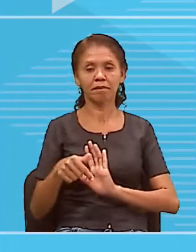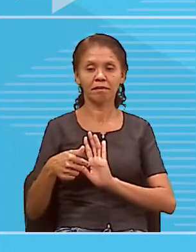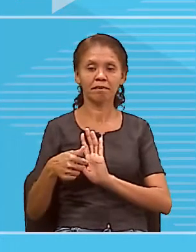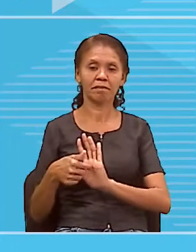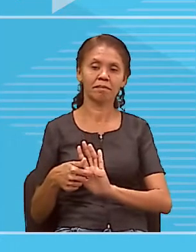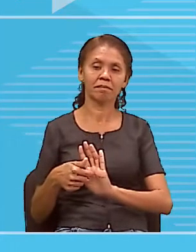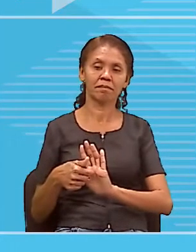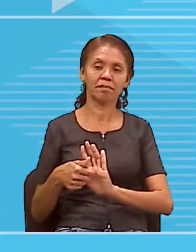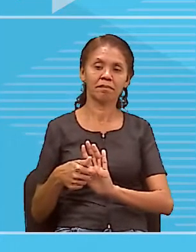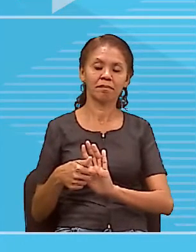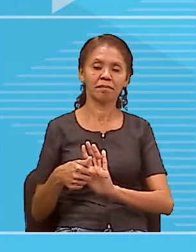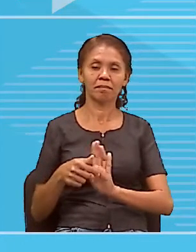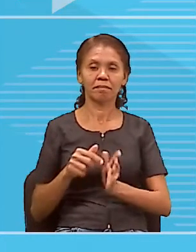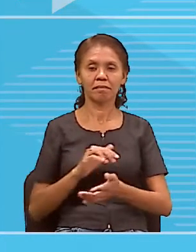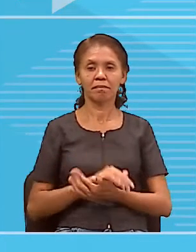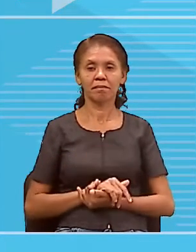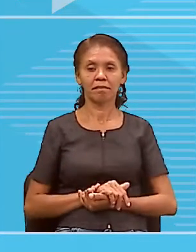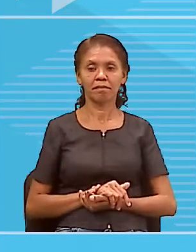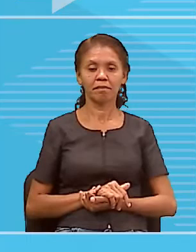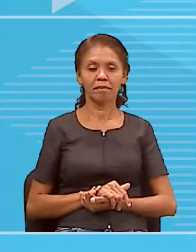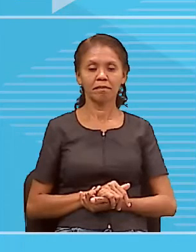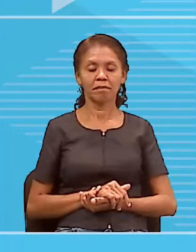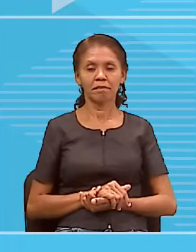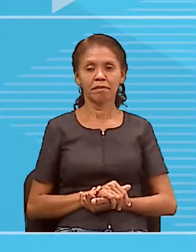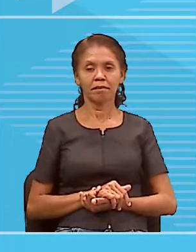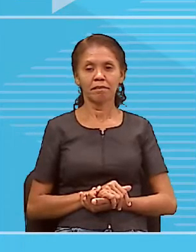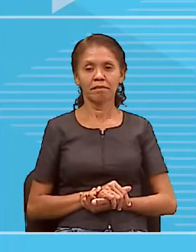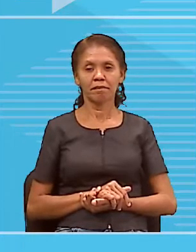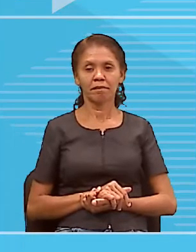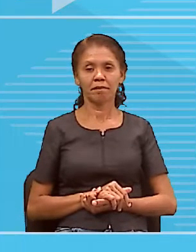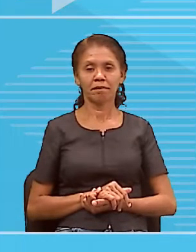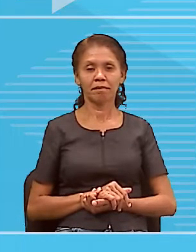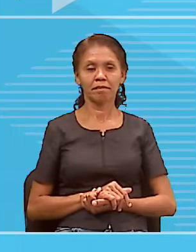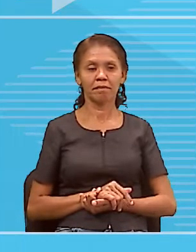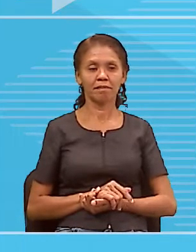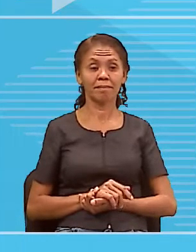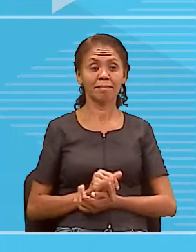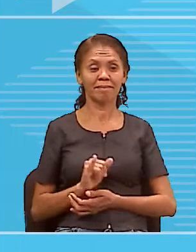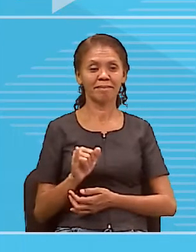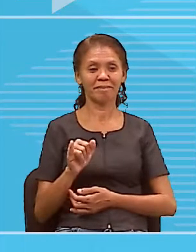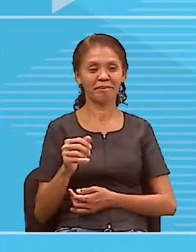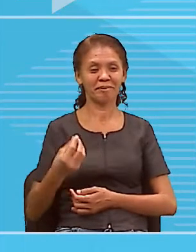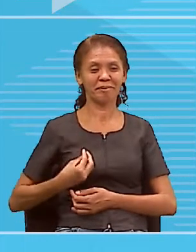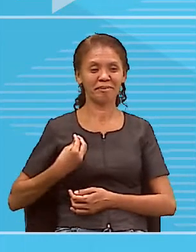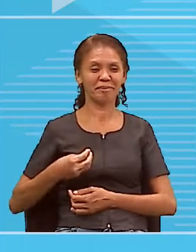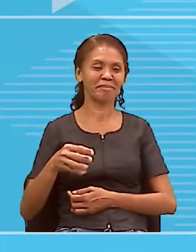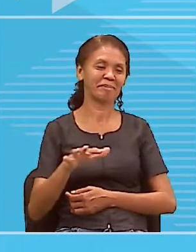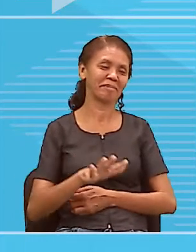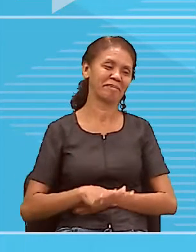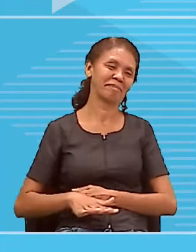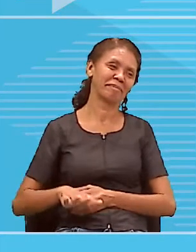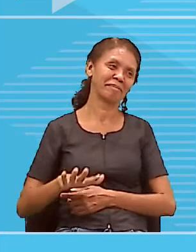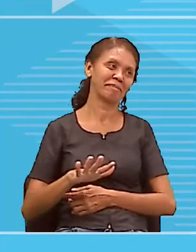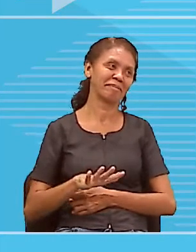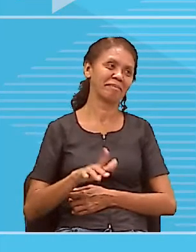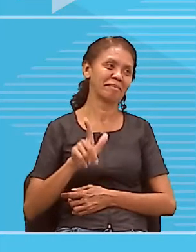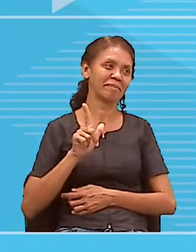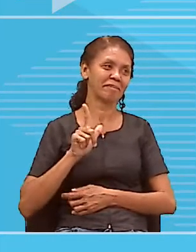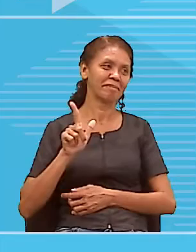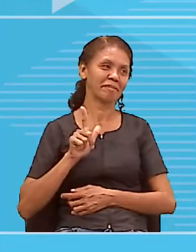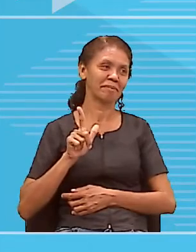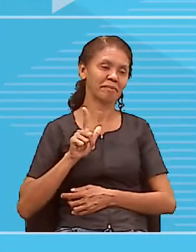construtiva acontece quando você tá aqui no ambiente tem um carro